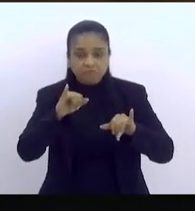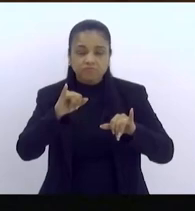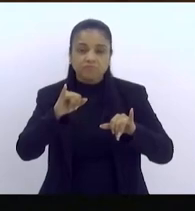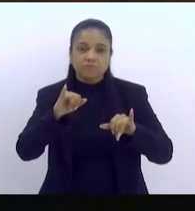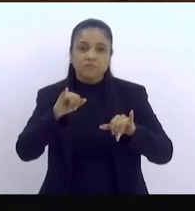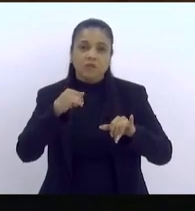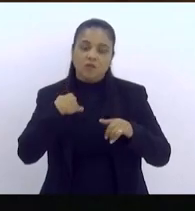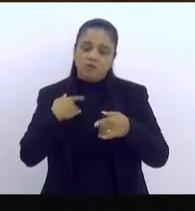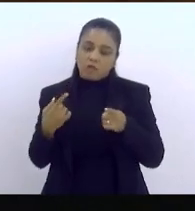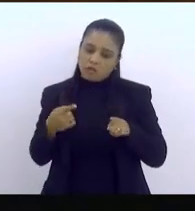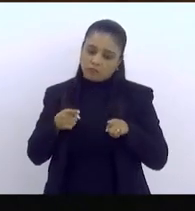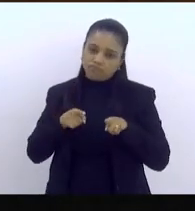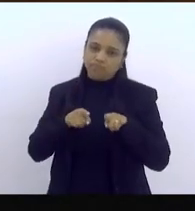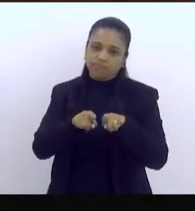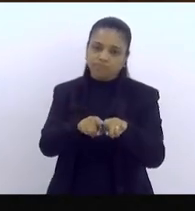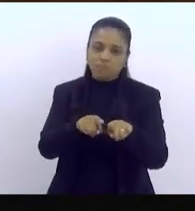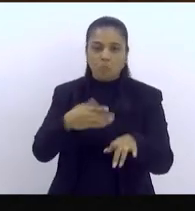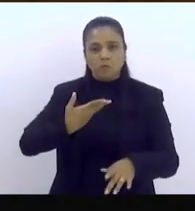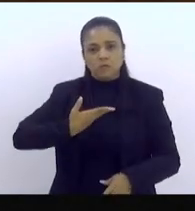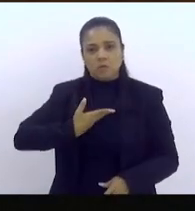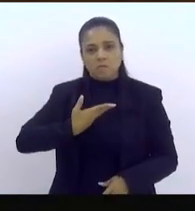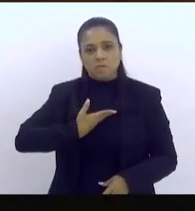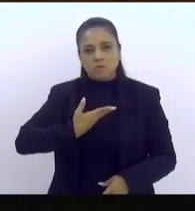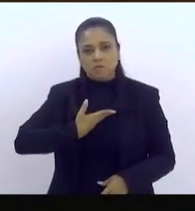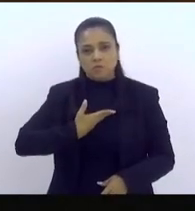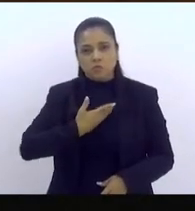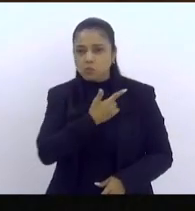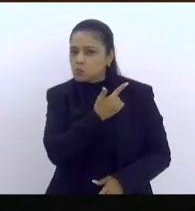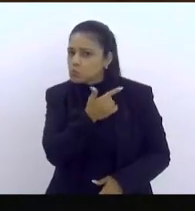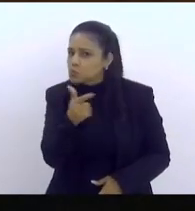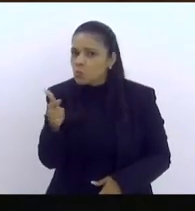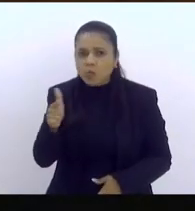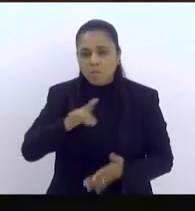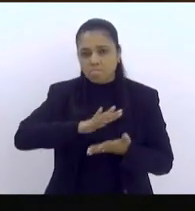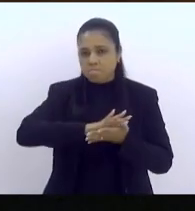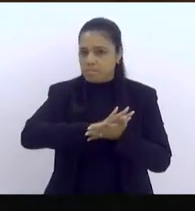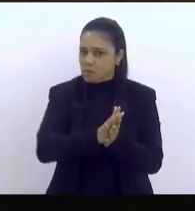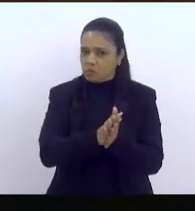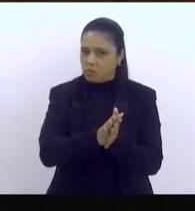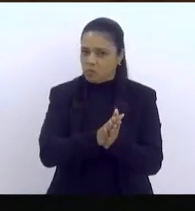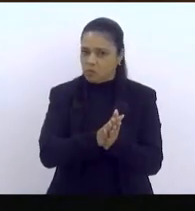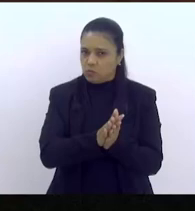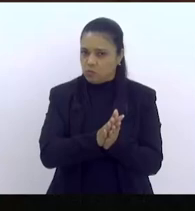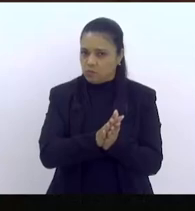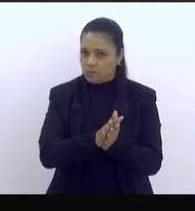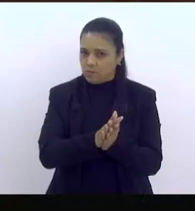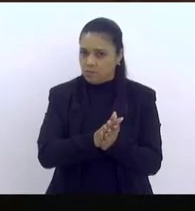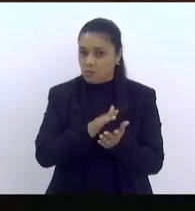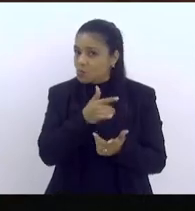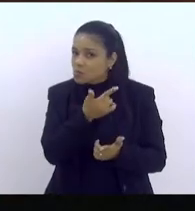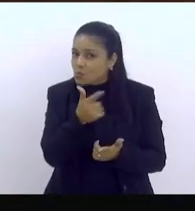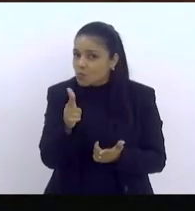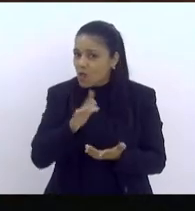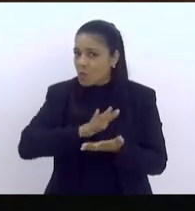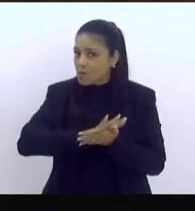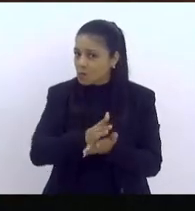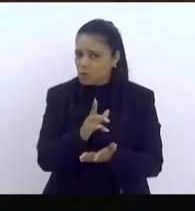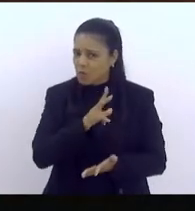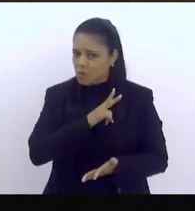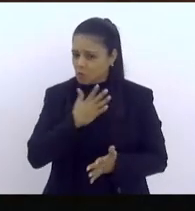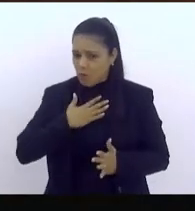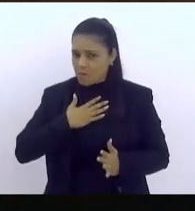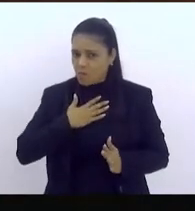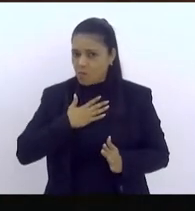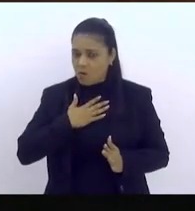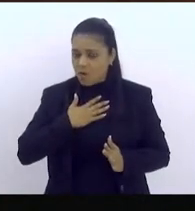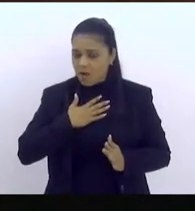ombreando ao lado com os meus colegas aqui, dizer que não existe nenhum tipo de preconceito da minha parte. Como muito bem foi colocado aqui por alguns colegas, cada um faz da sua